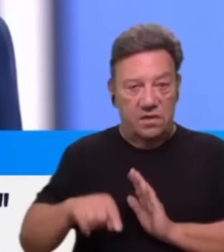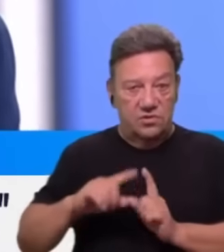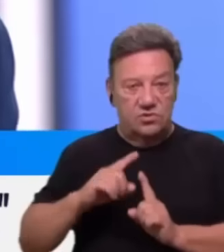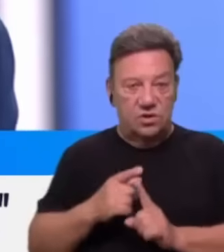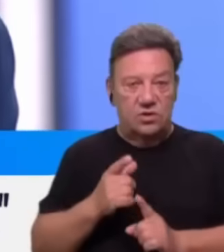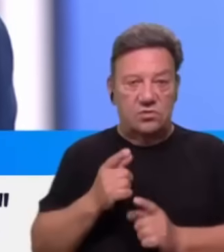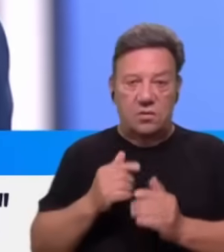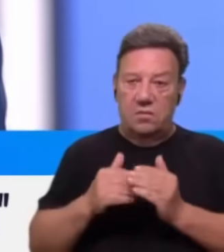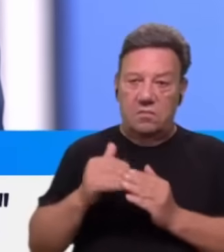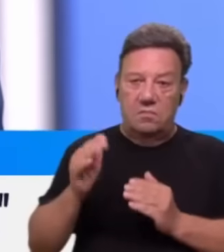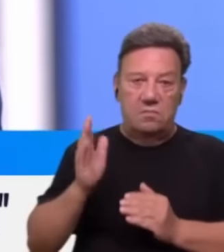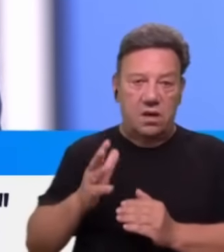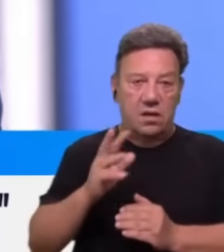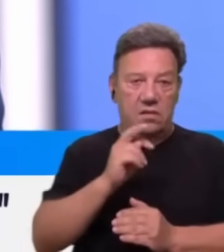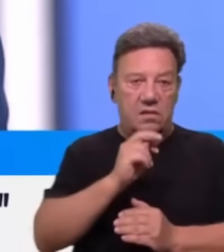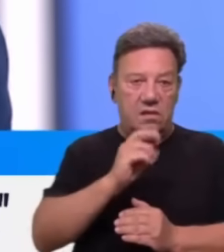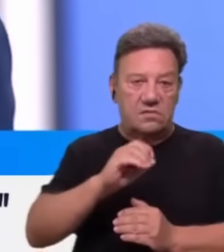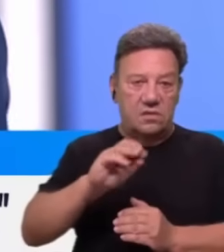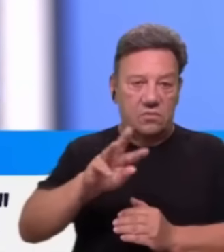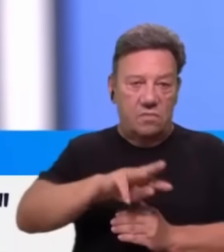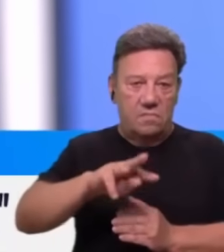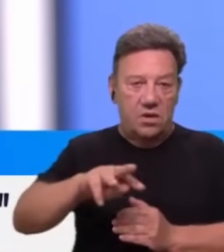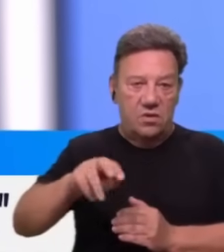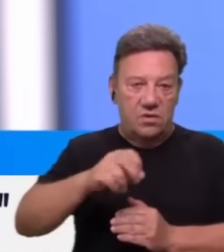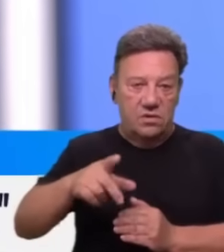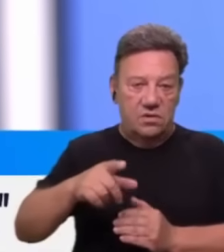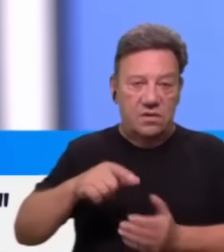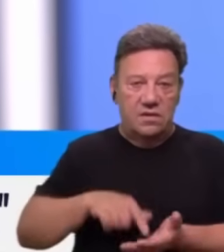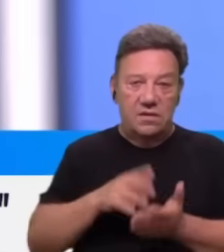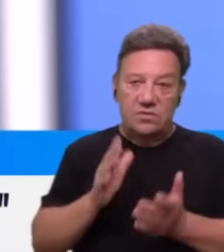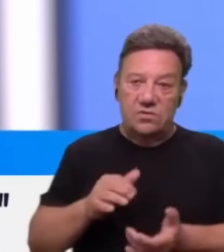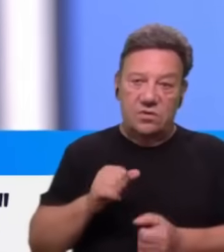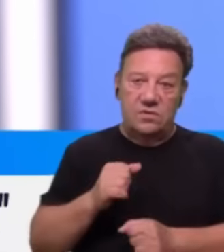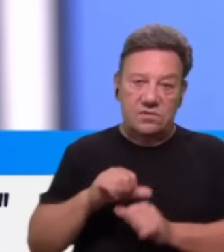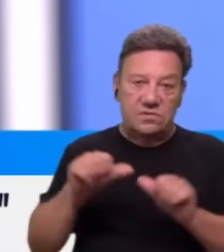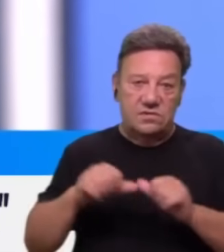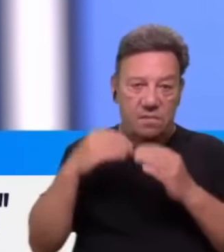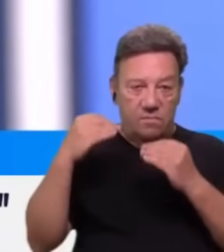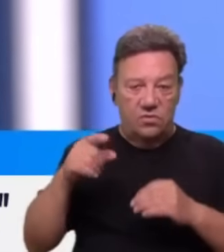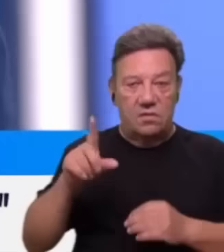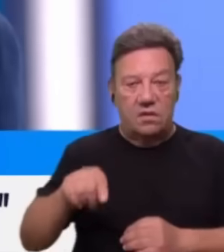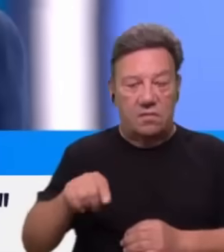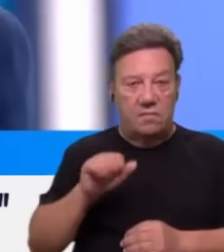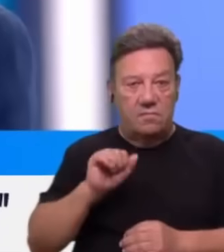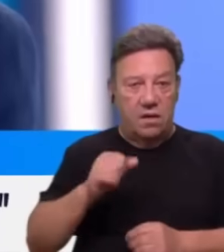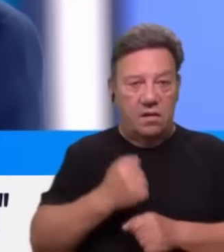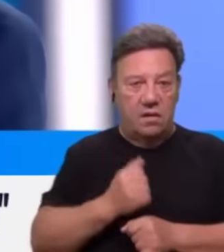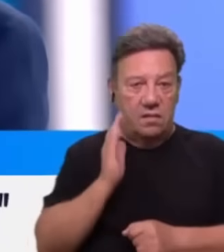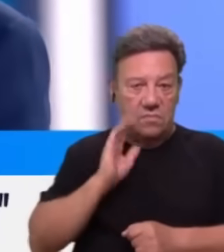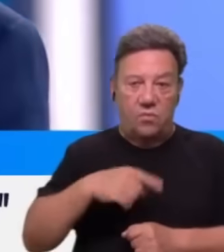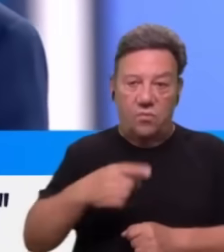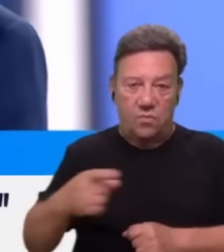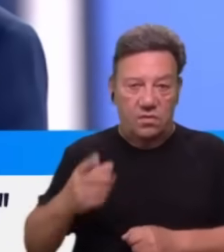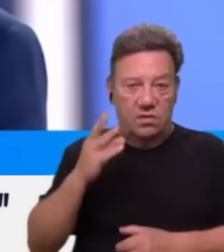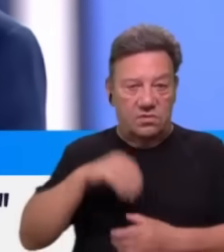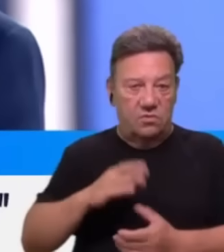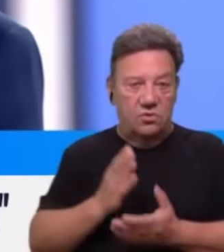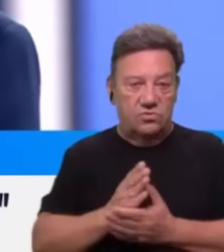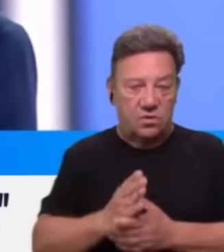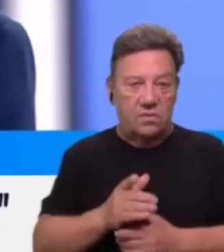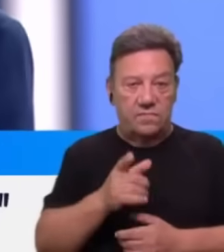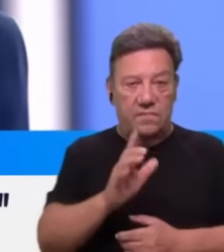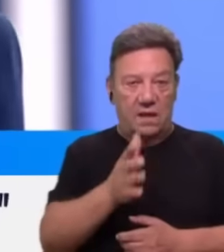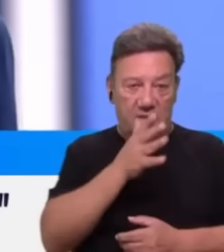que já são superiores a 300 milhões as necessidades do sistema educativo são também para outros trabalhadores que estão na escolas portanto